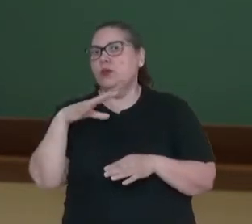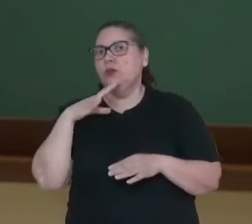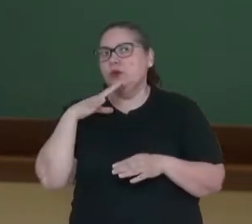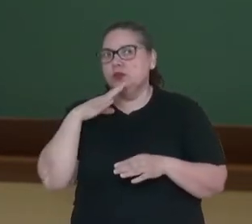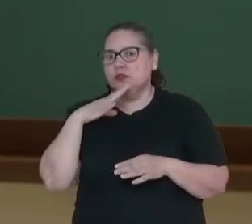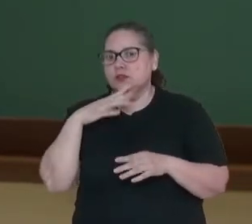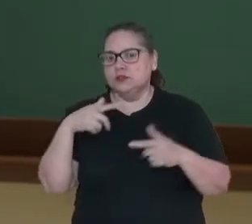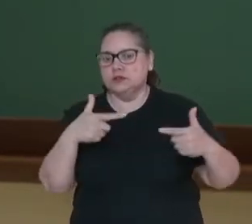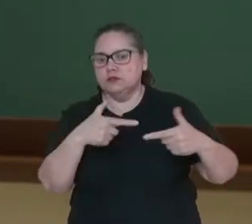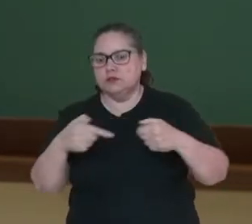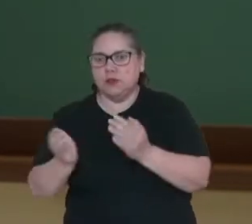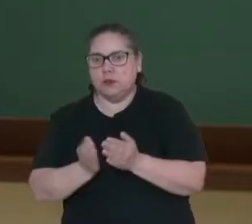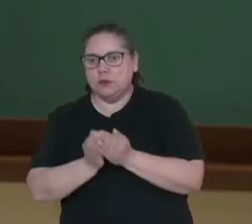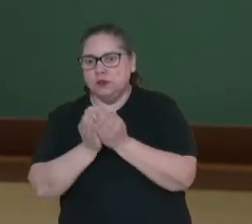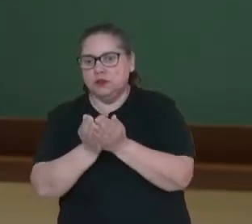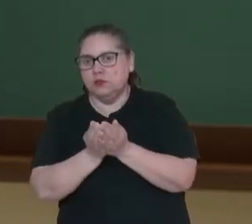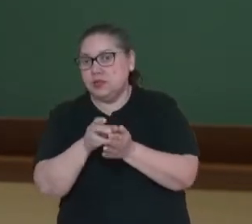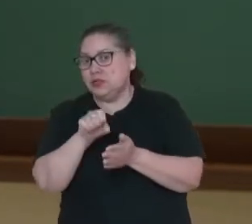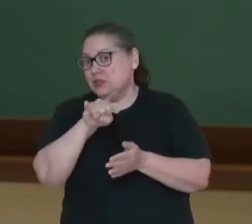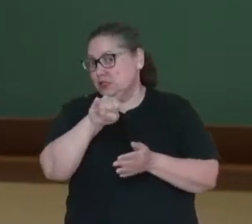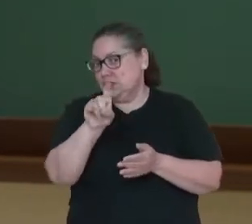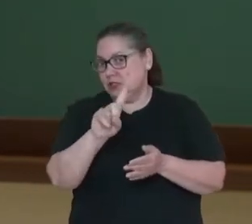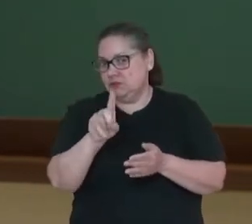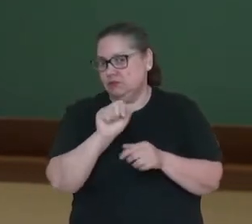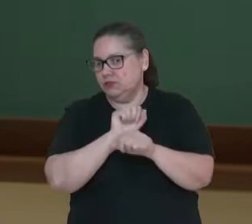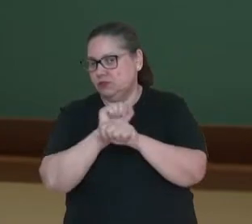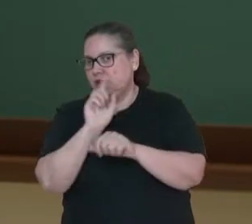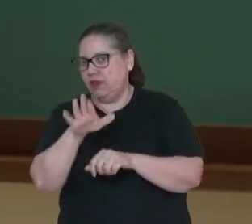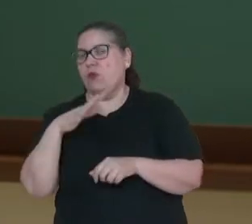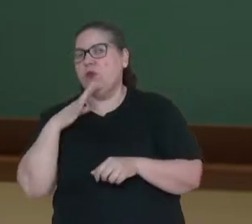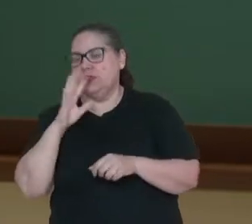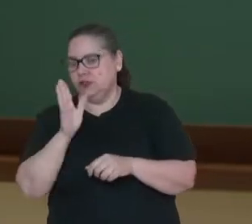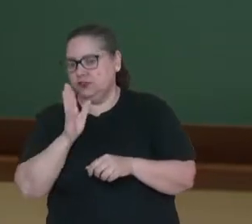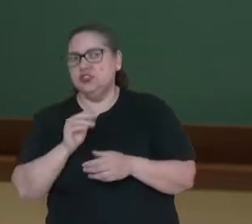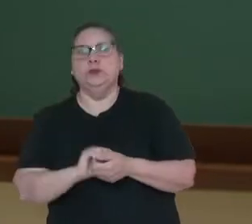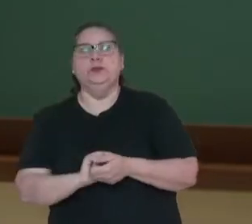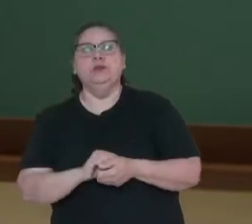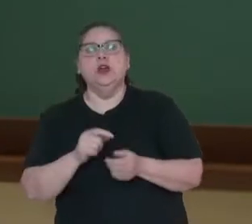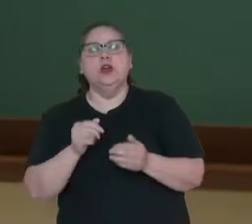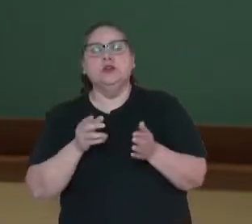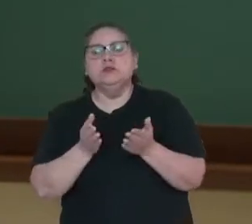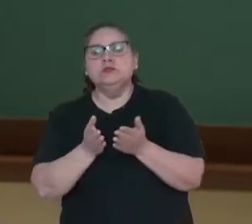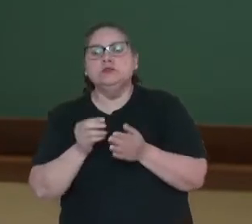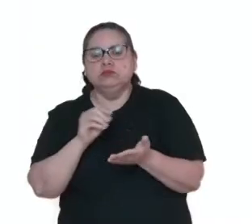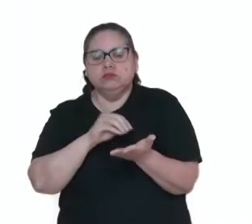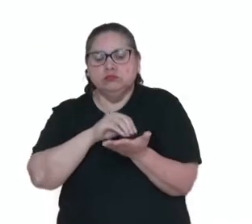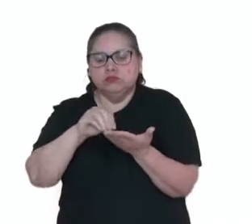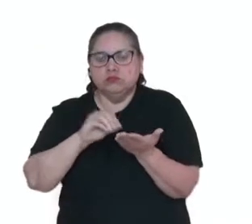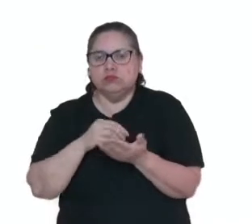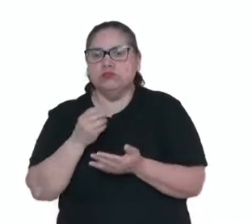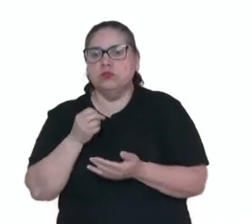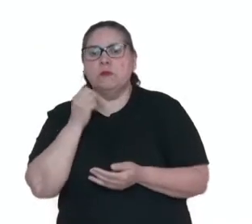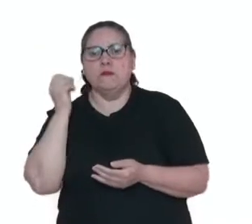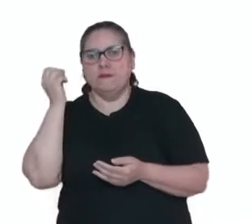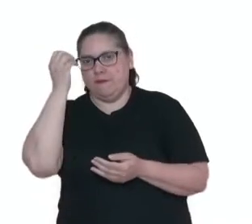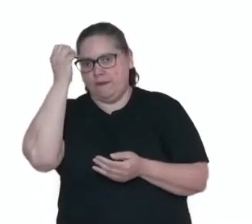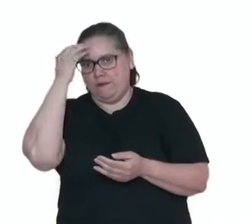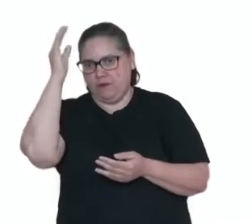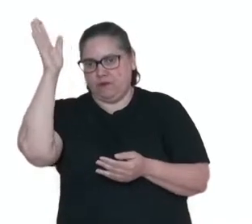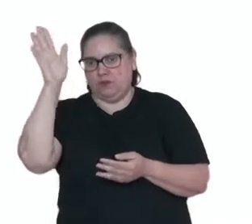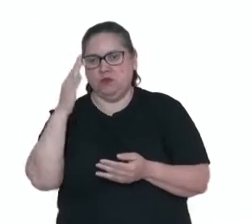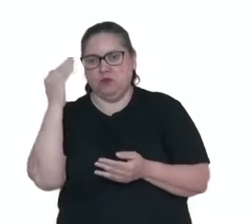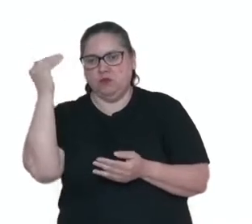jogo de Batalha Naval? Se não, espera aí que vai conhecer. Os jogos de tabuleiro foram muito populares na década